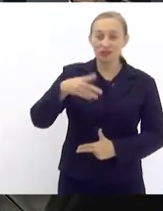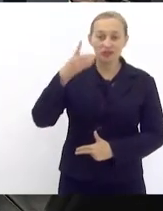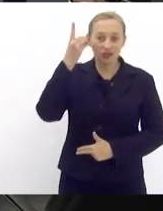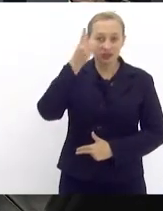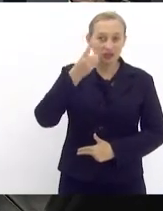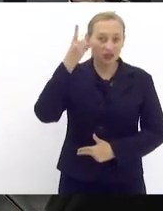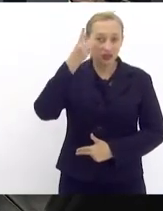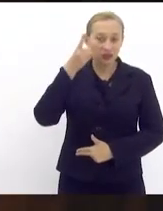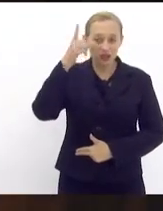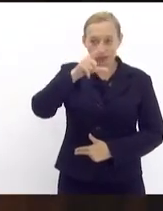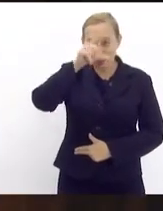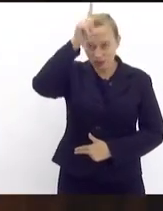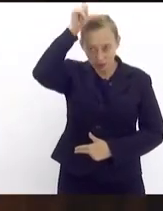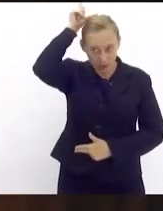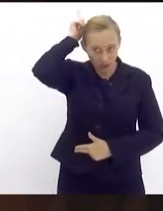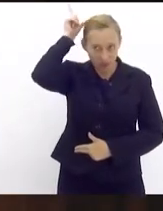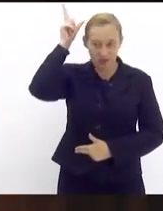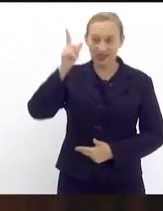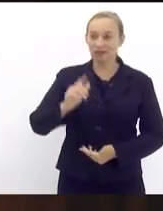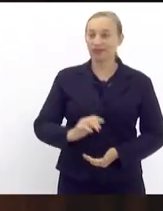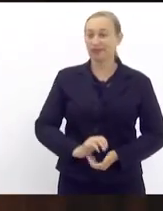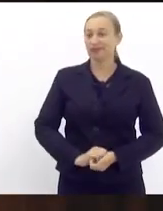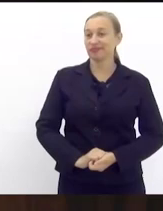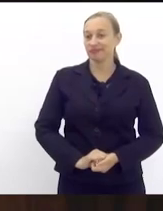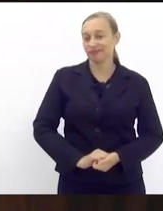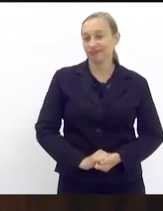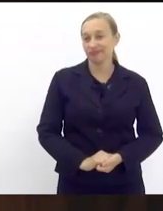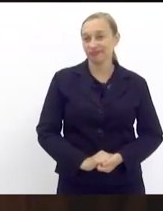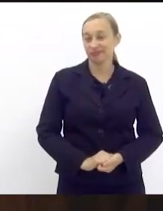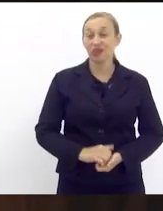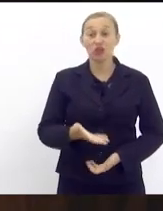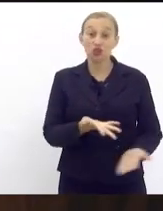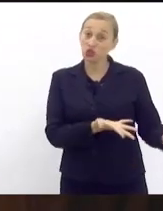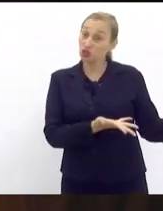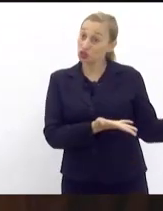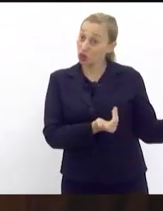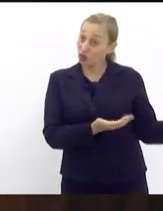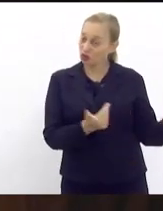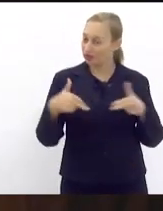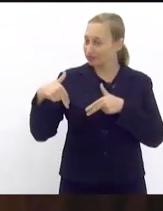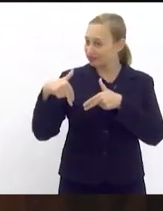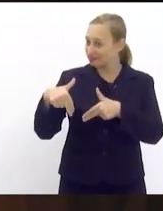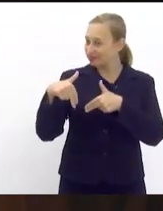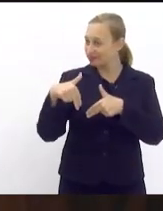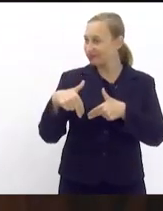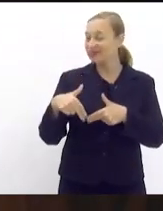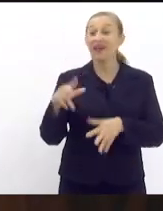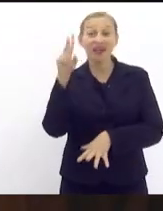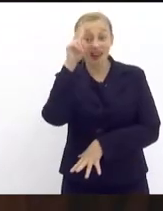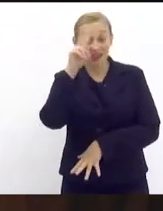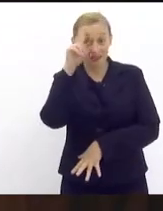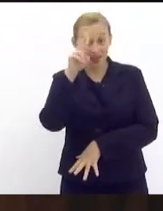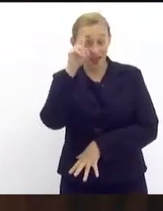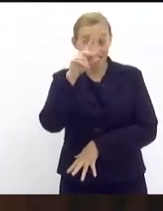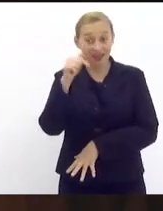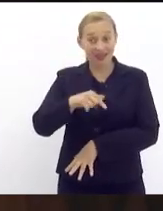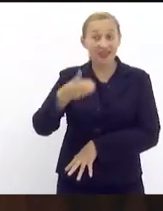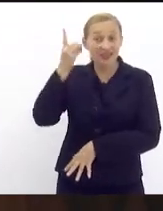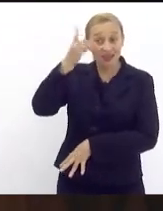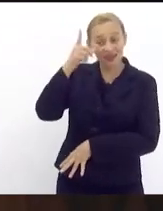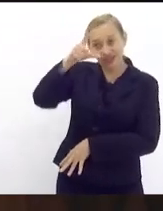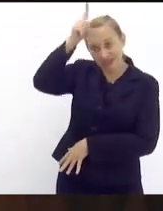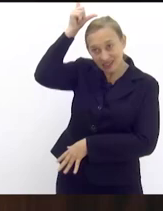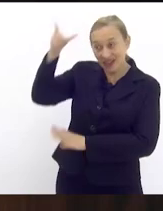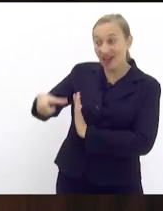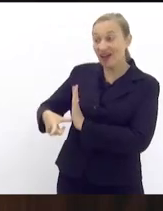Nobre Deputado Luiz Paulo nosso jovem militante ele relembrar aqui Deputado Luiz antes de passar a palavra